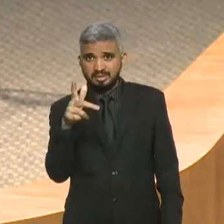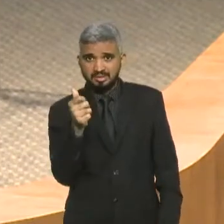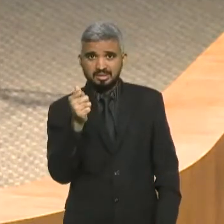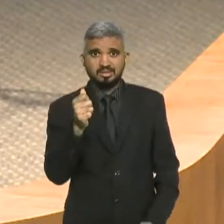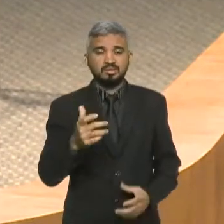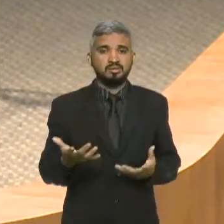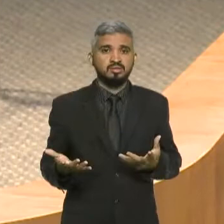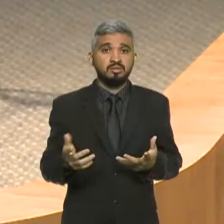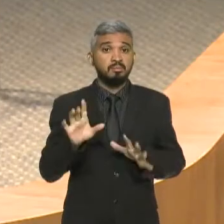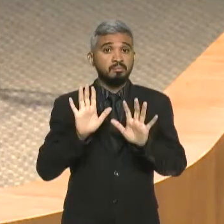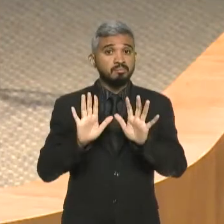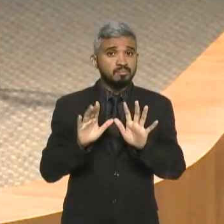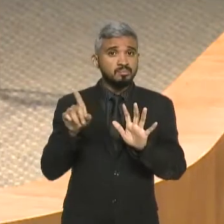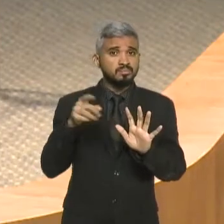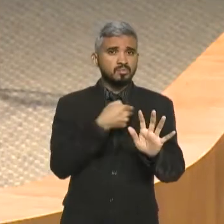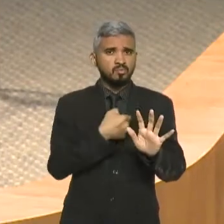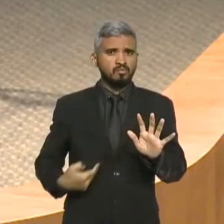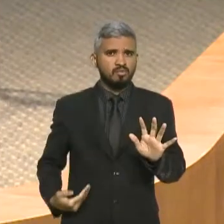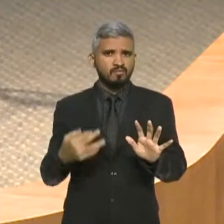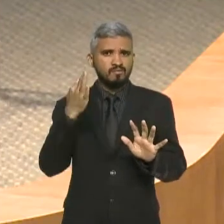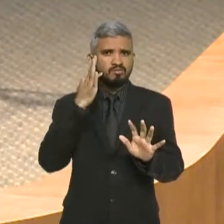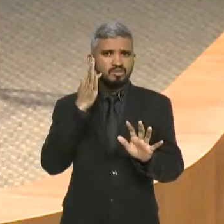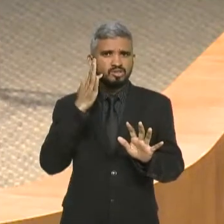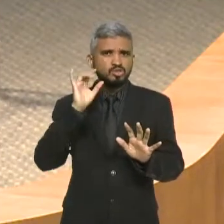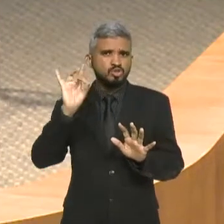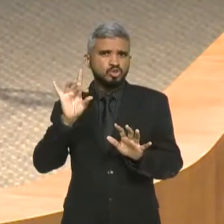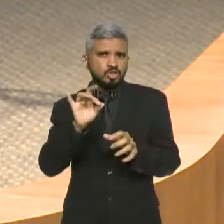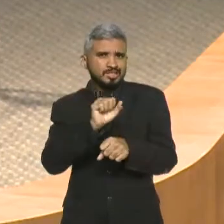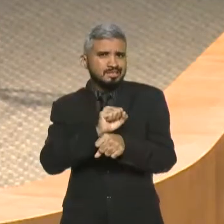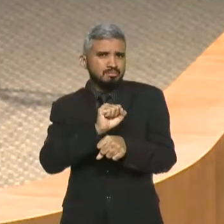ele vai utilizar a inauguração com fins eleitoreiros